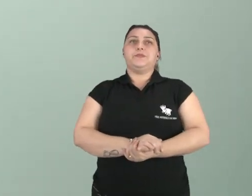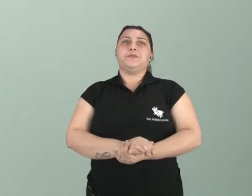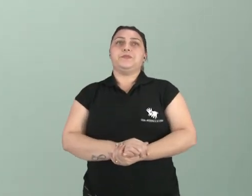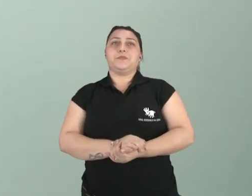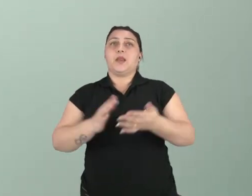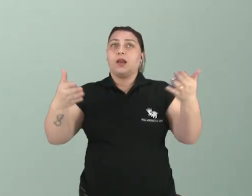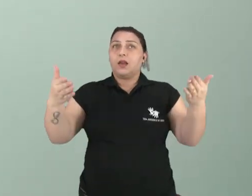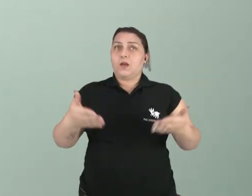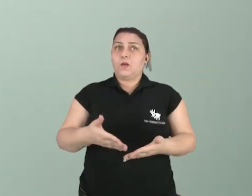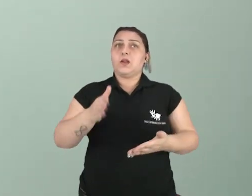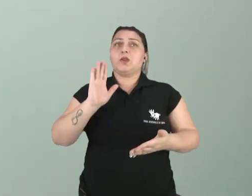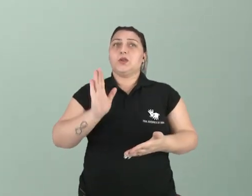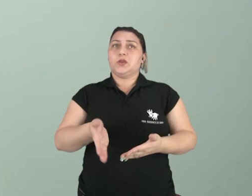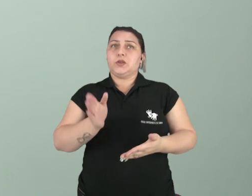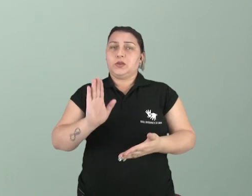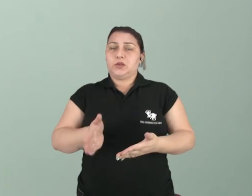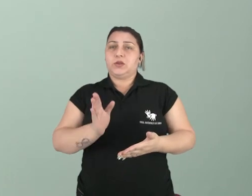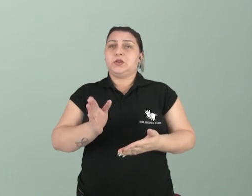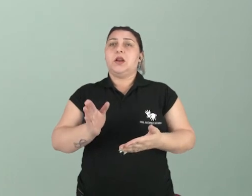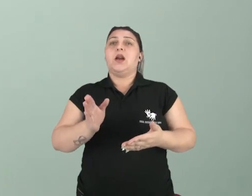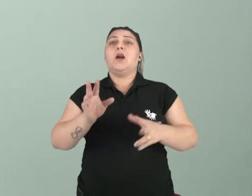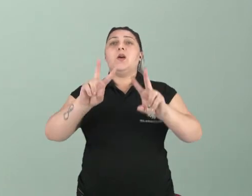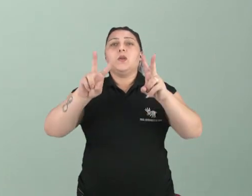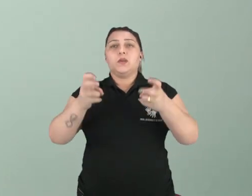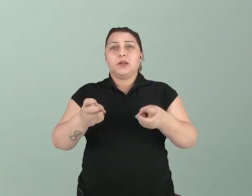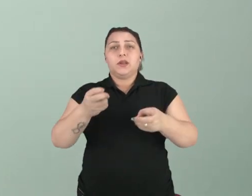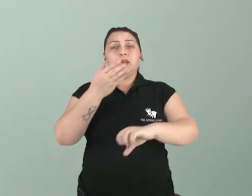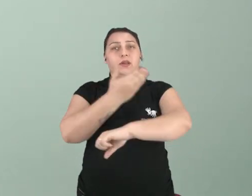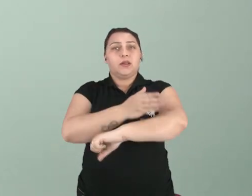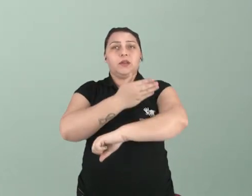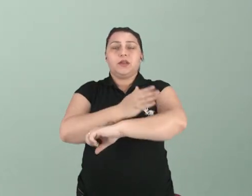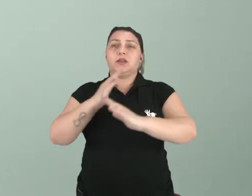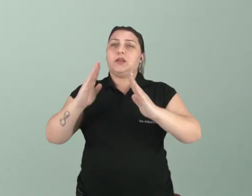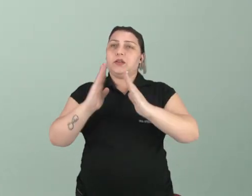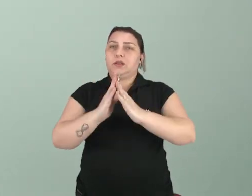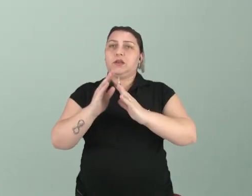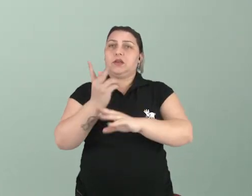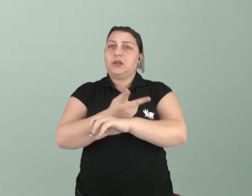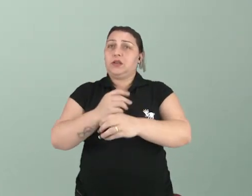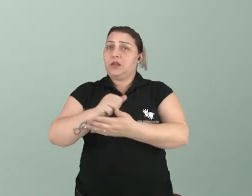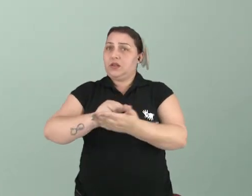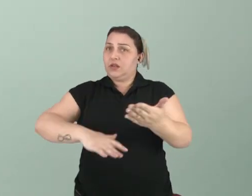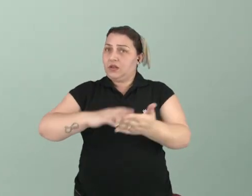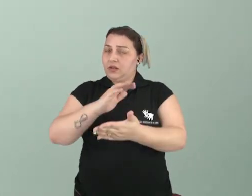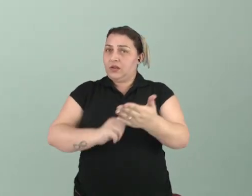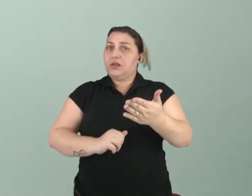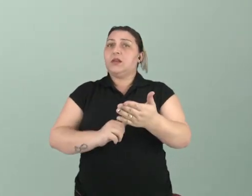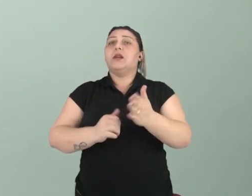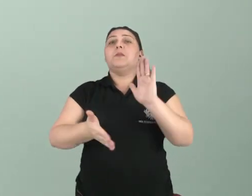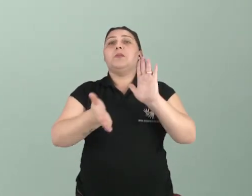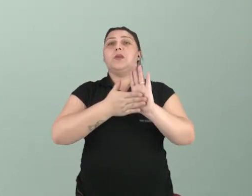Bom, agora que nós já abordamos o tema, treinem em casa, procurem realizar as atividades